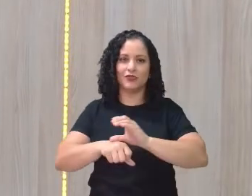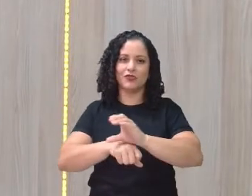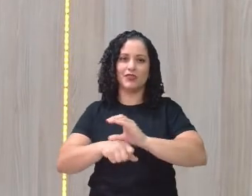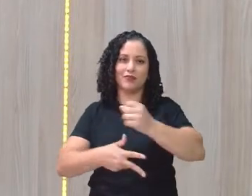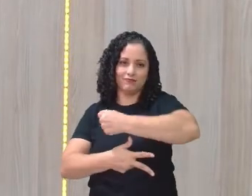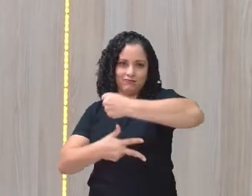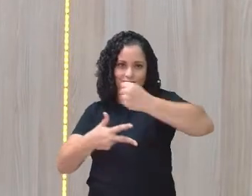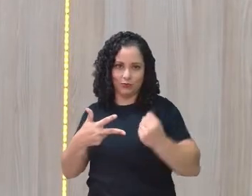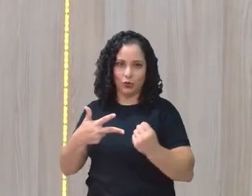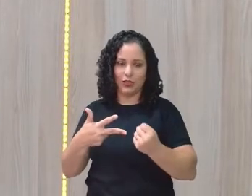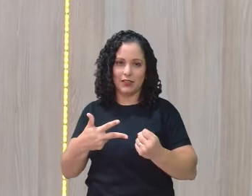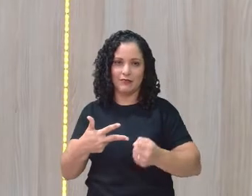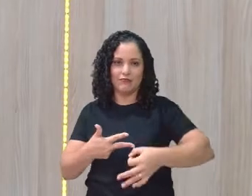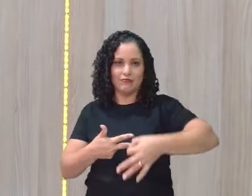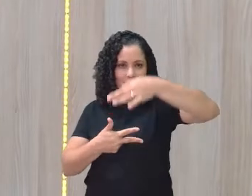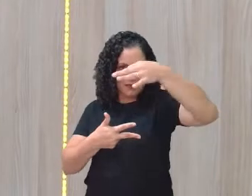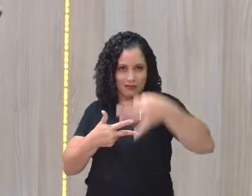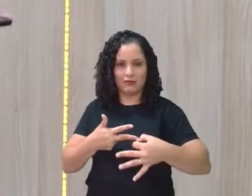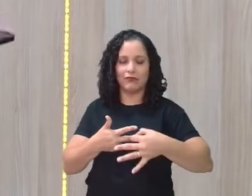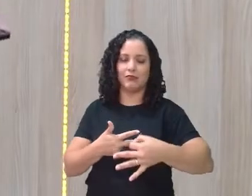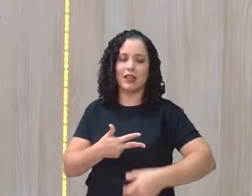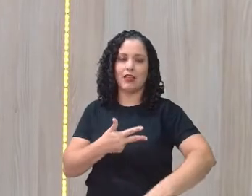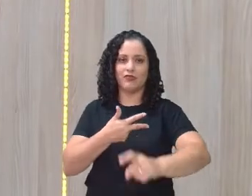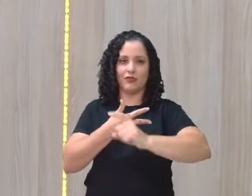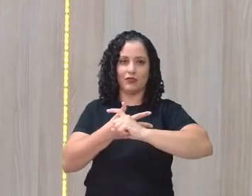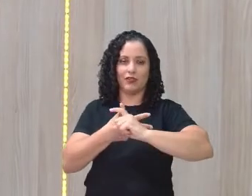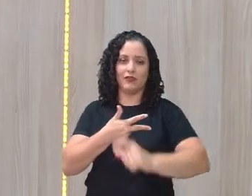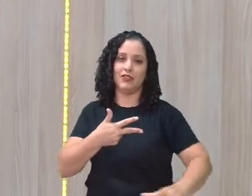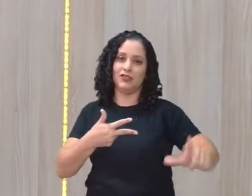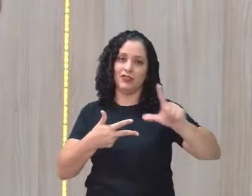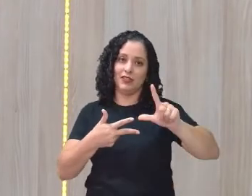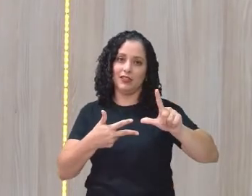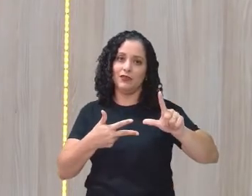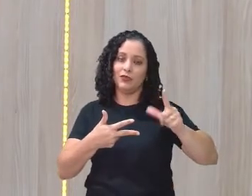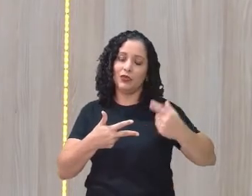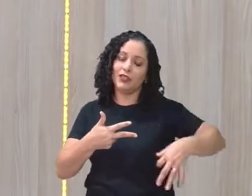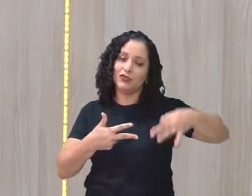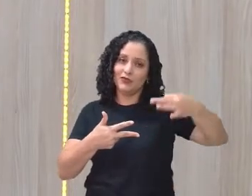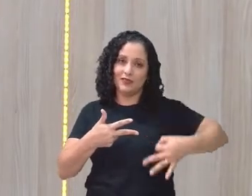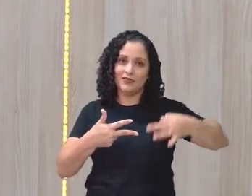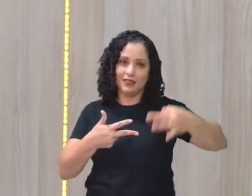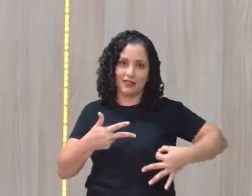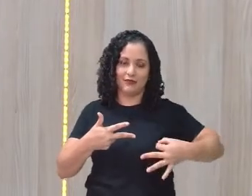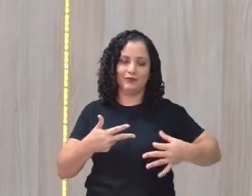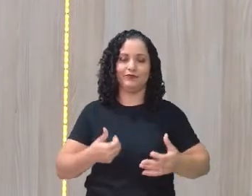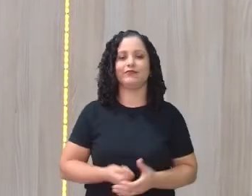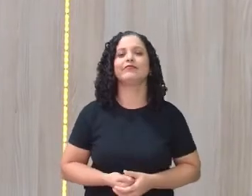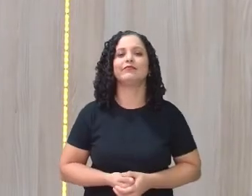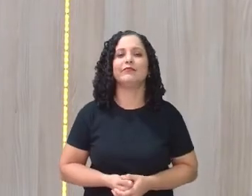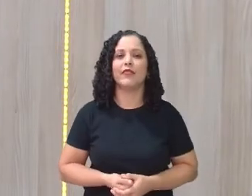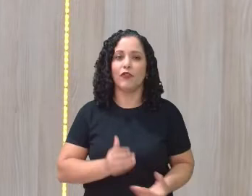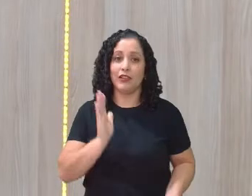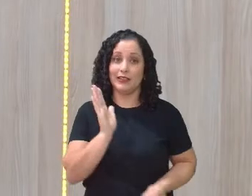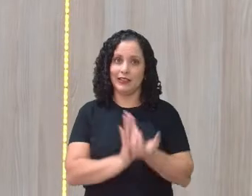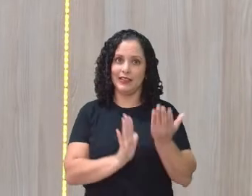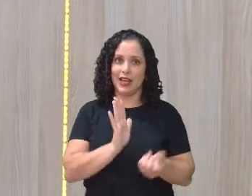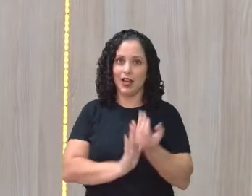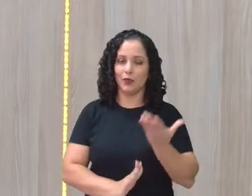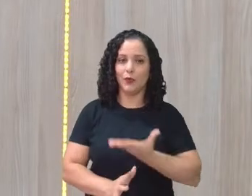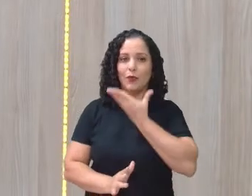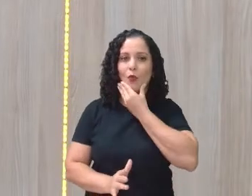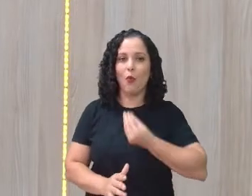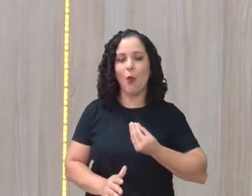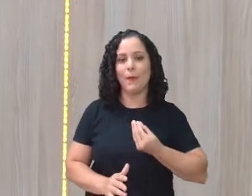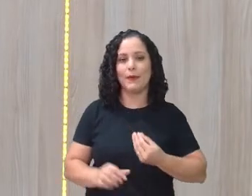né? Essa divisão aí do Executivo, Legislativo e Judiciário, e foi pensado pelo esse iluminista